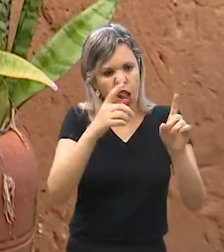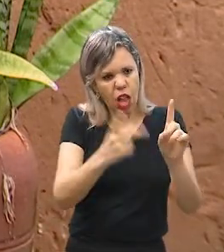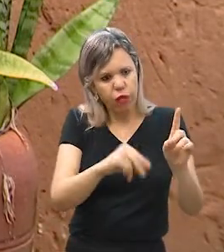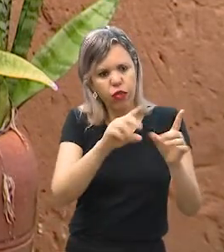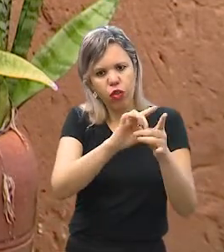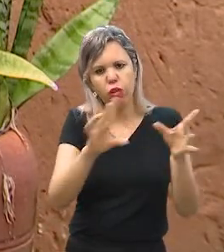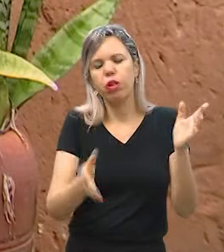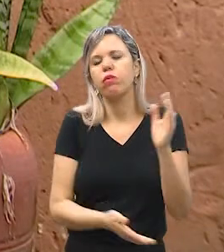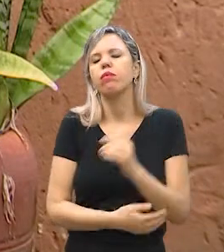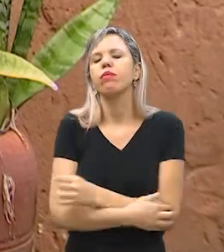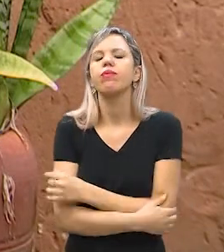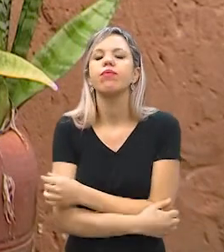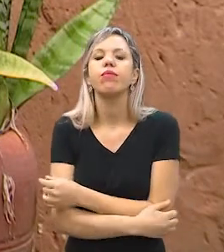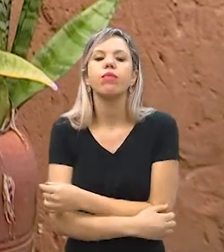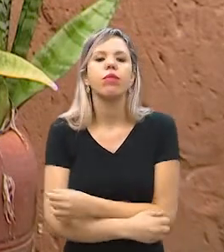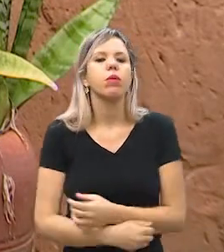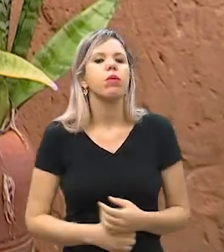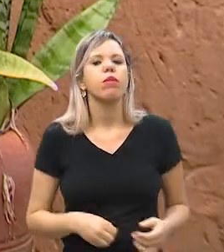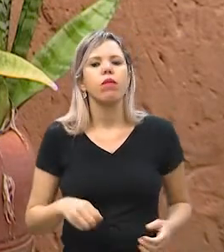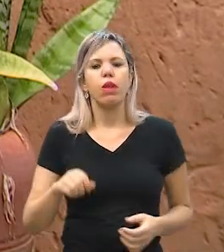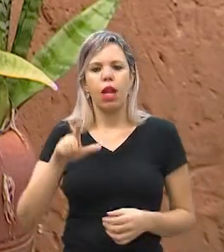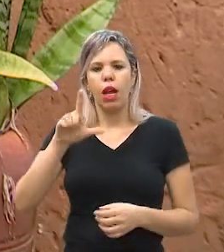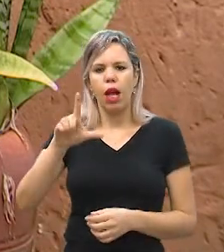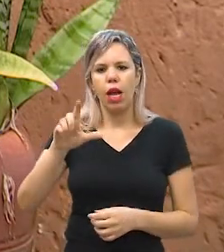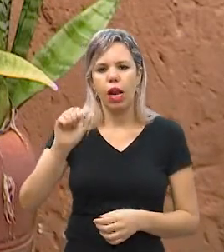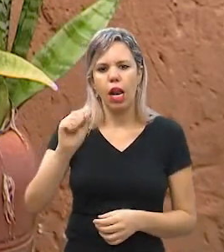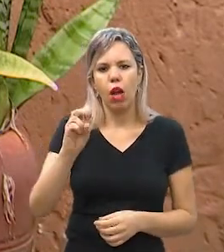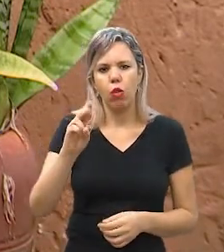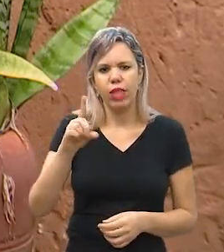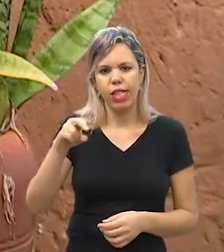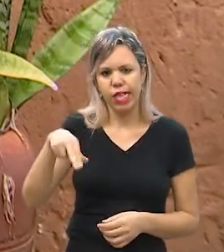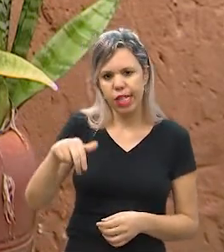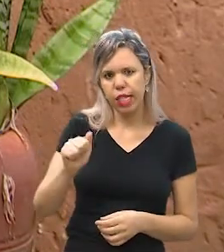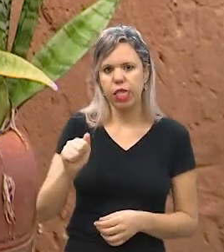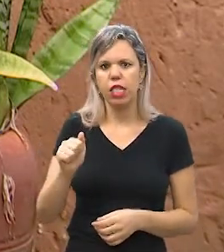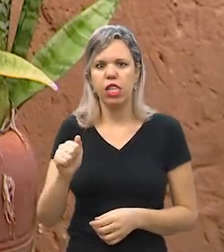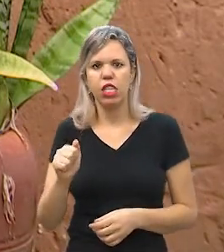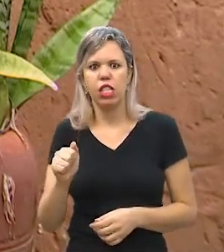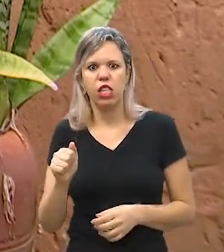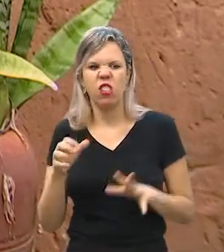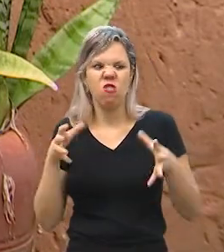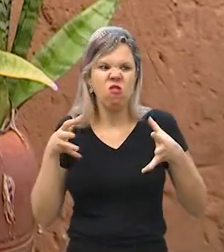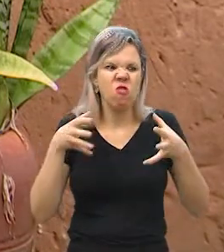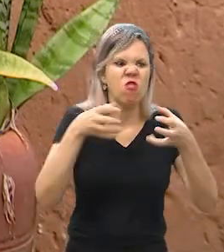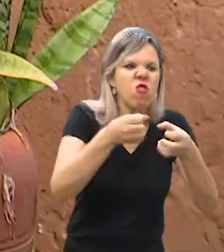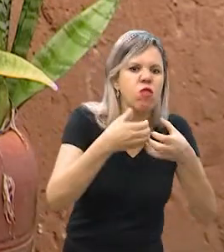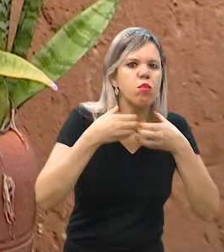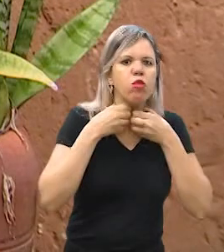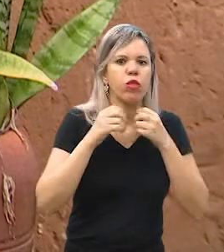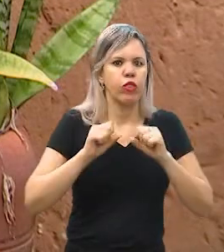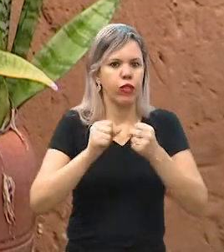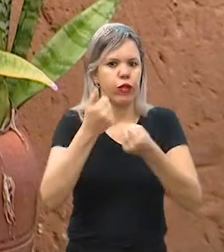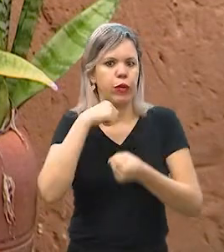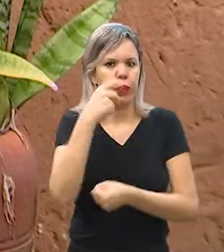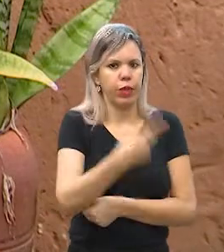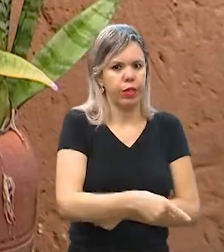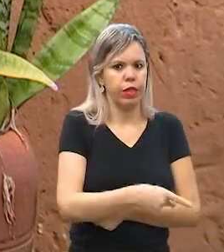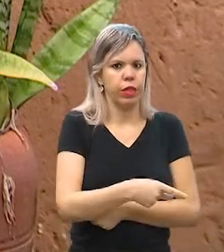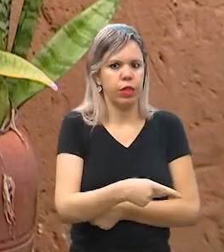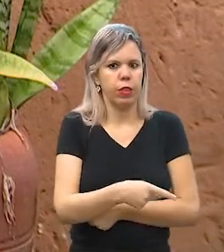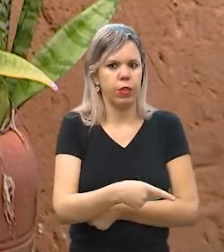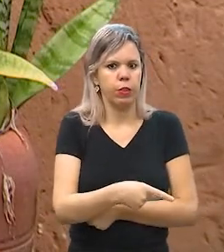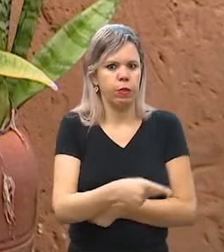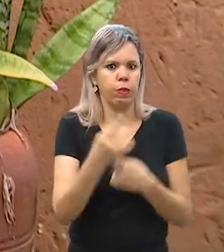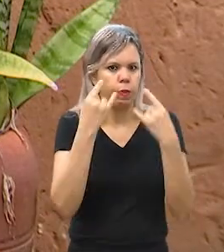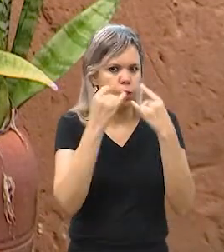ela foi chicoteada. E a Laudelina tinha 12 anos nessa época, a Laudelina voou no pescoço desse cara para defender a mãe dela. Ela foi com tanta